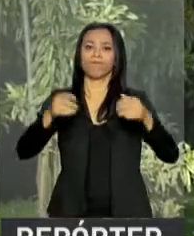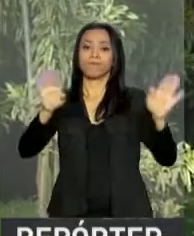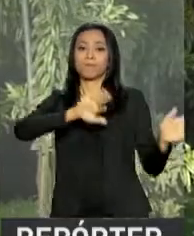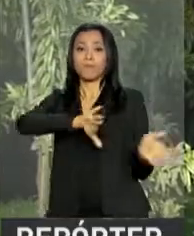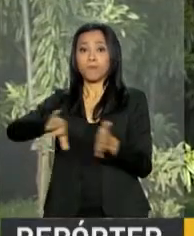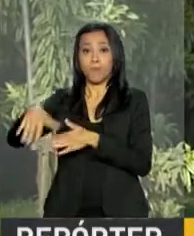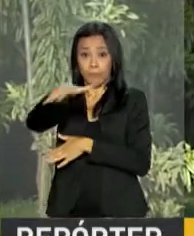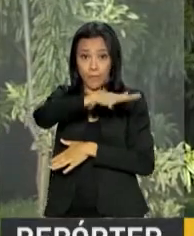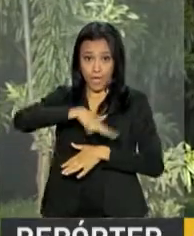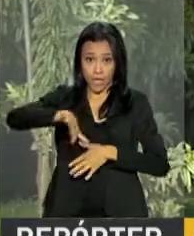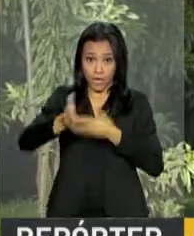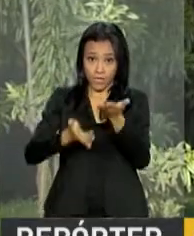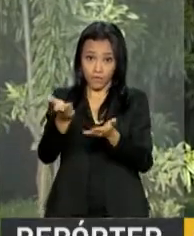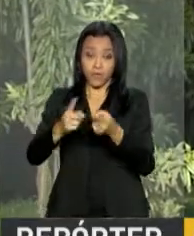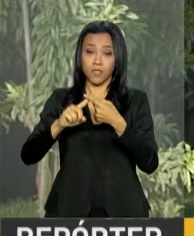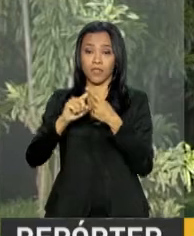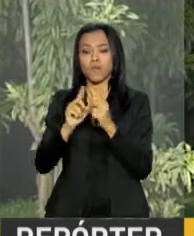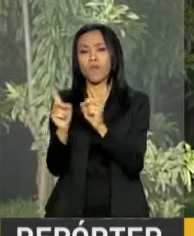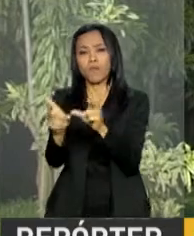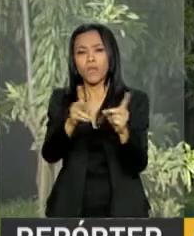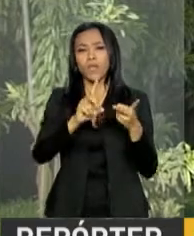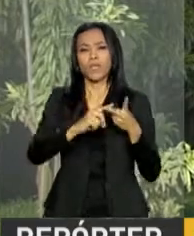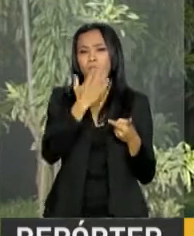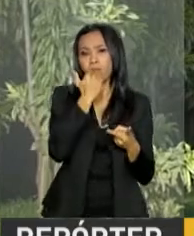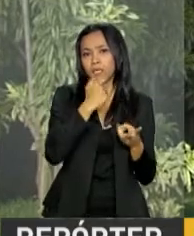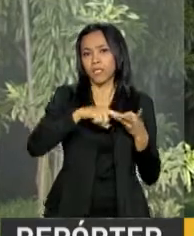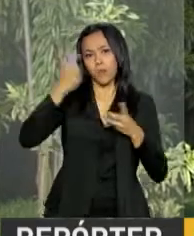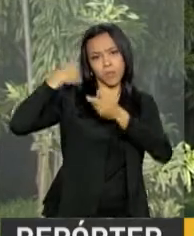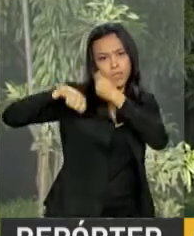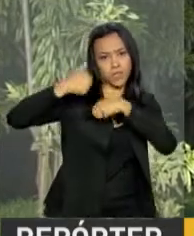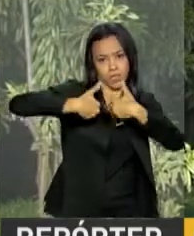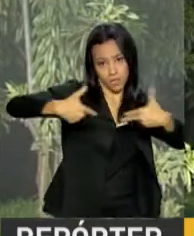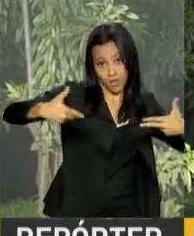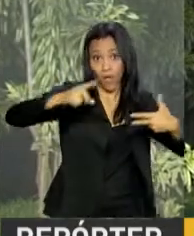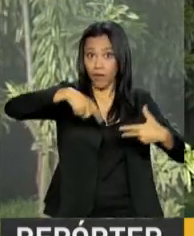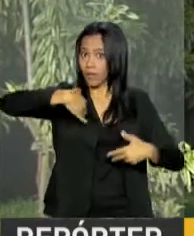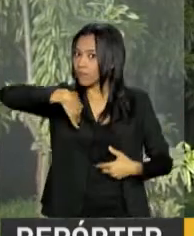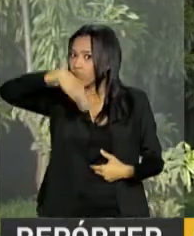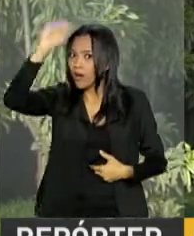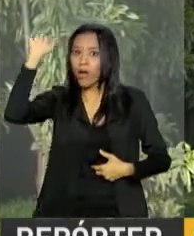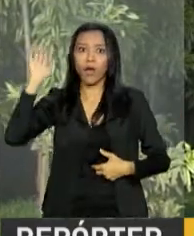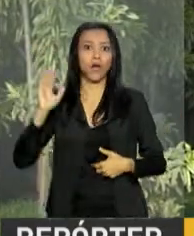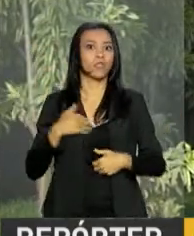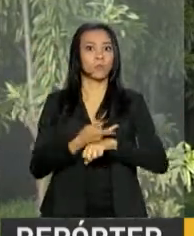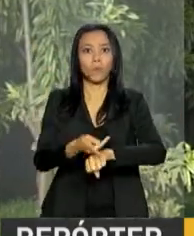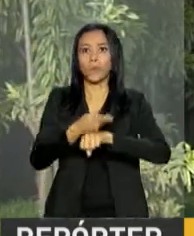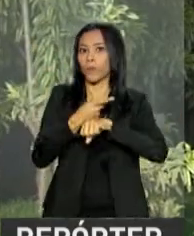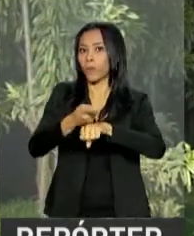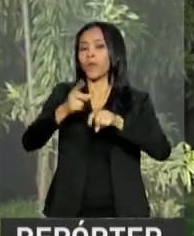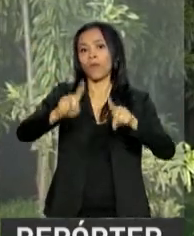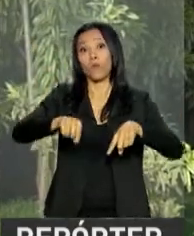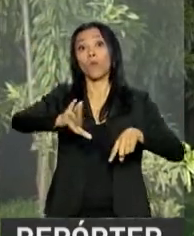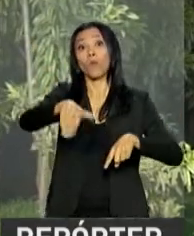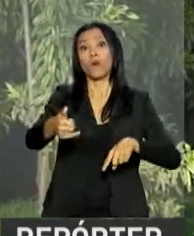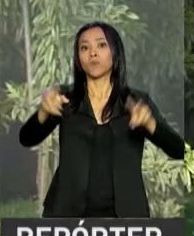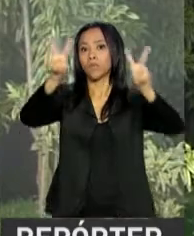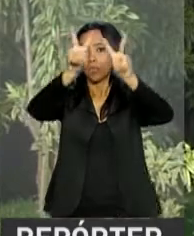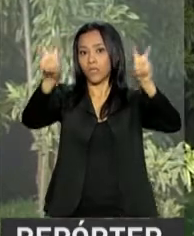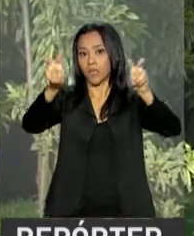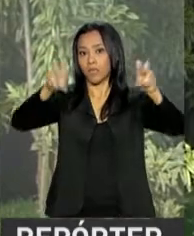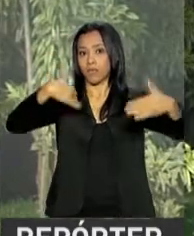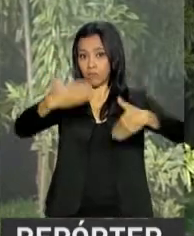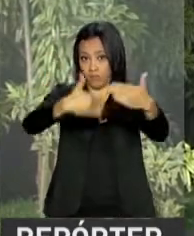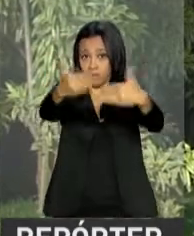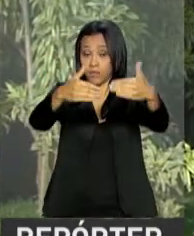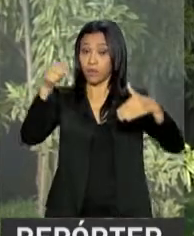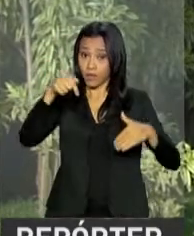serviços que inclui comércio alimentação e beleza é o que mais se destaca quando o assunto é crescimento nessa